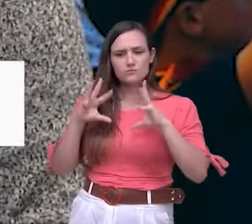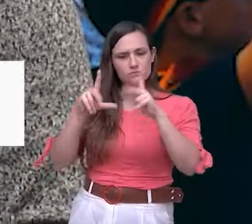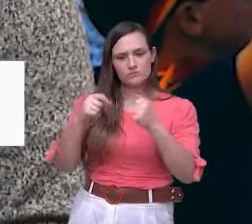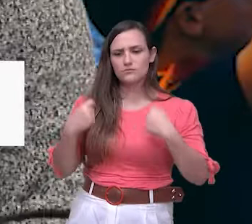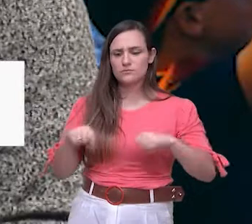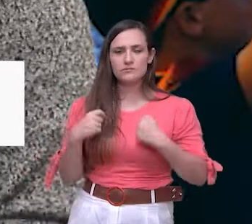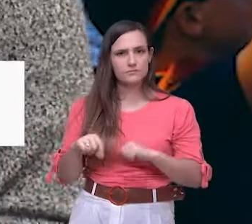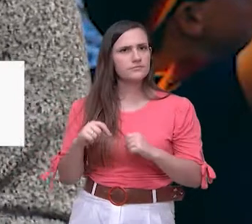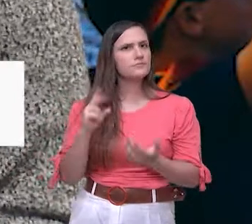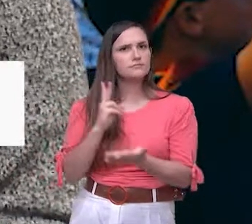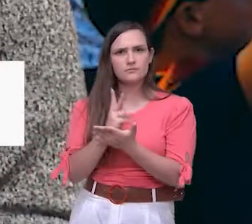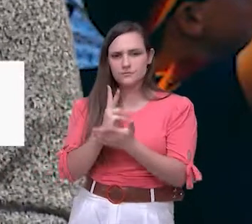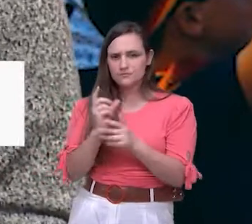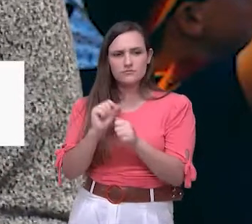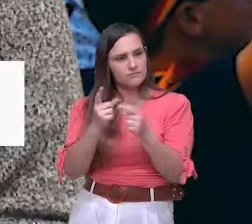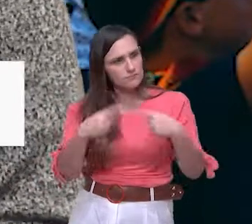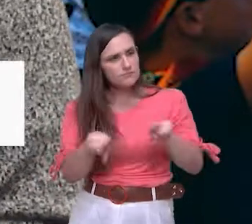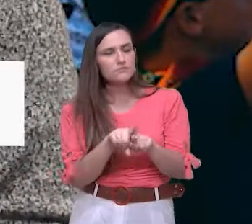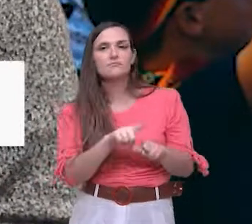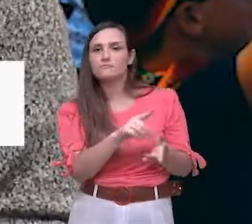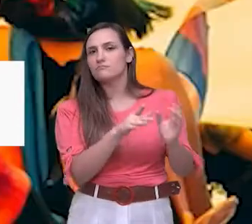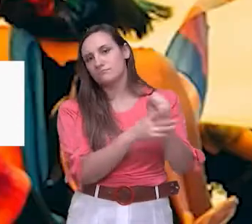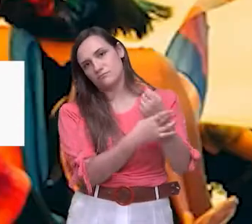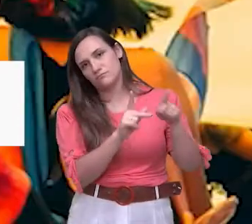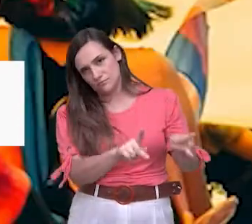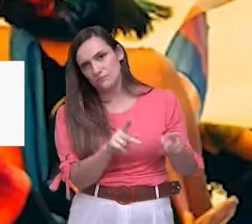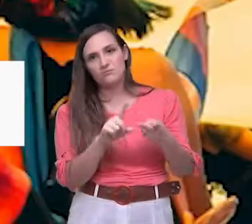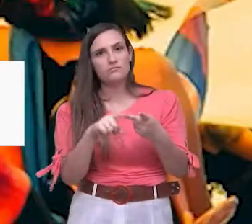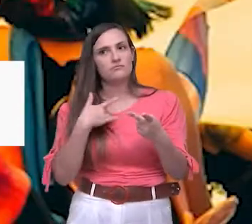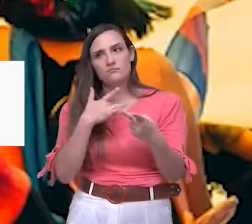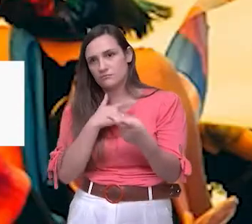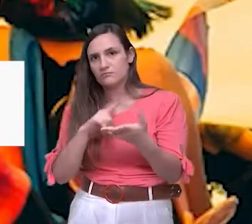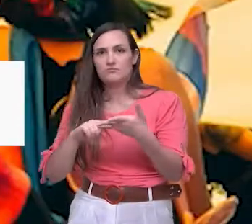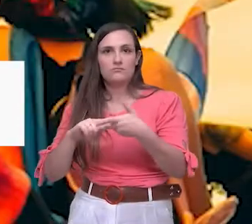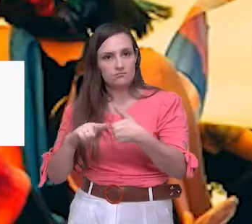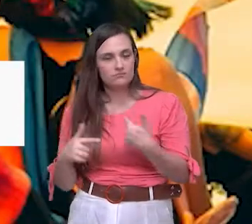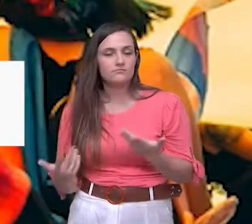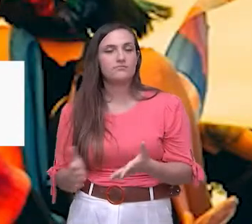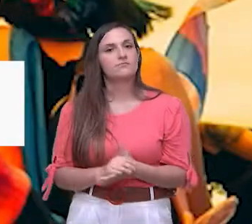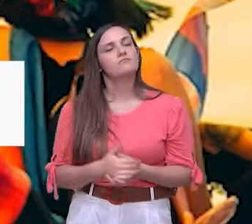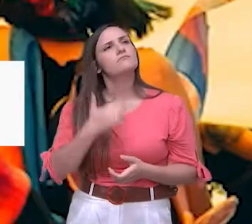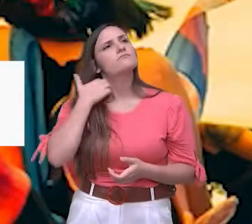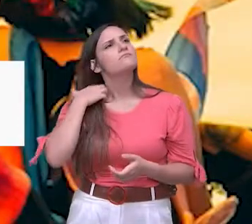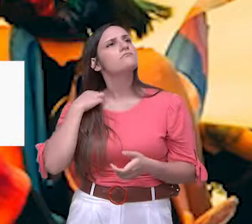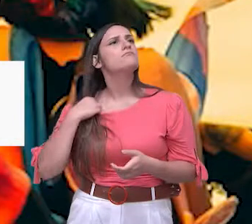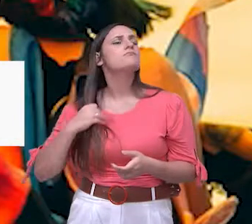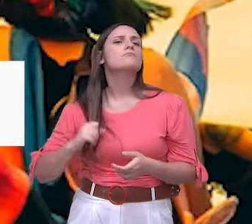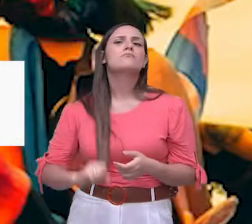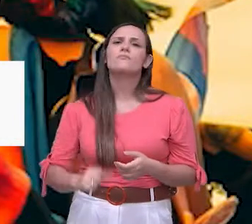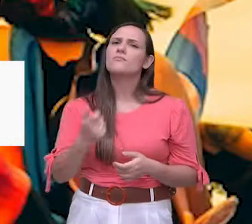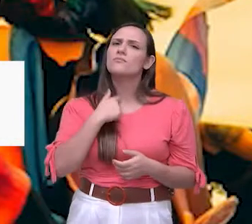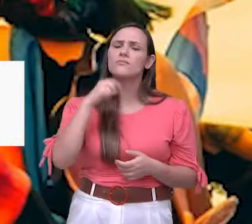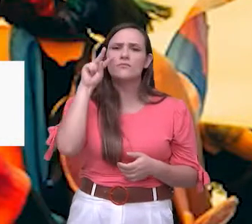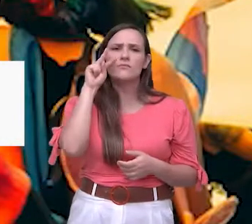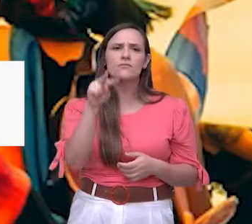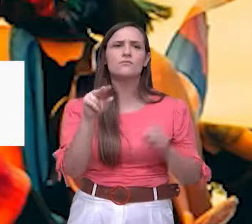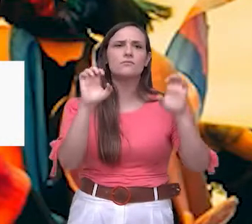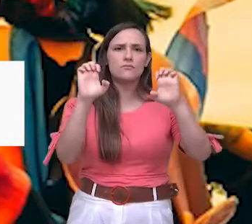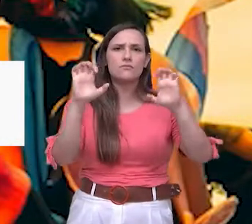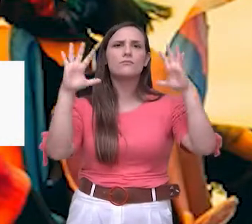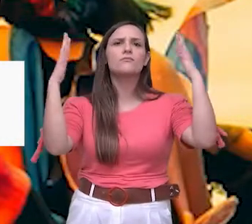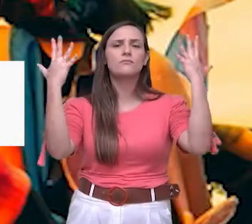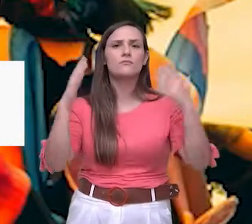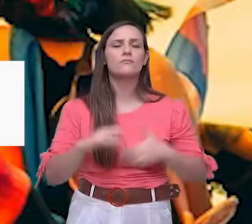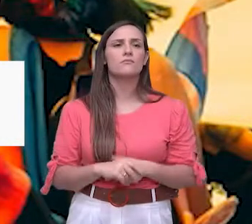necessários sempre em parceria com os demais órgãos uma situação que eu vi vencer esses dias foi um evento